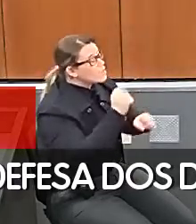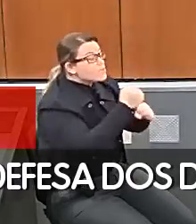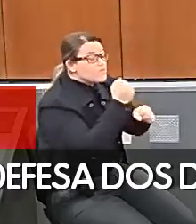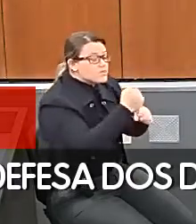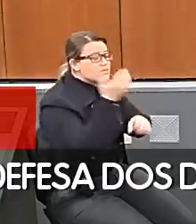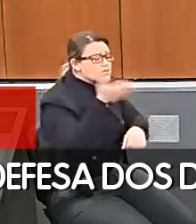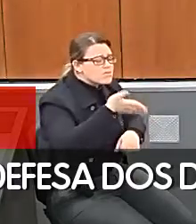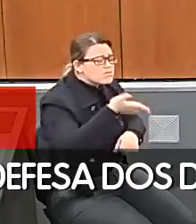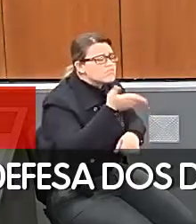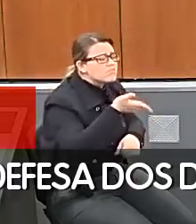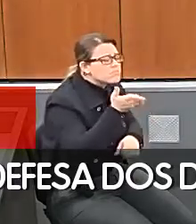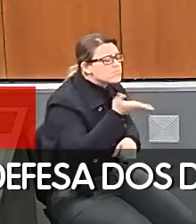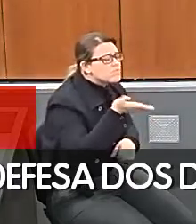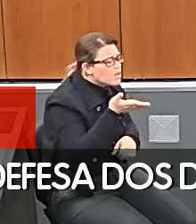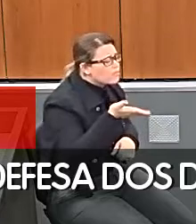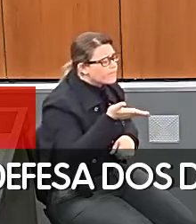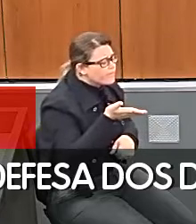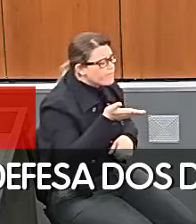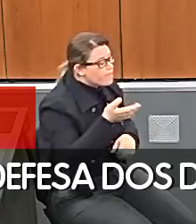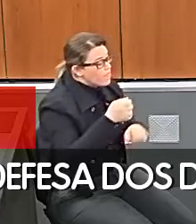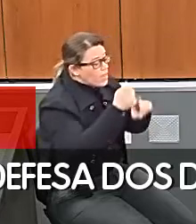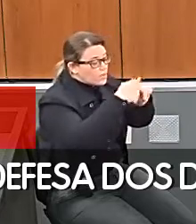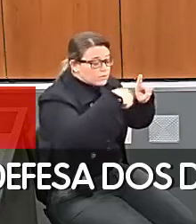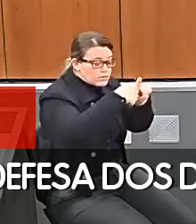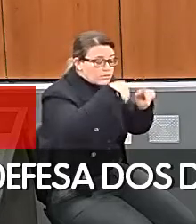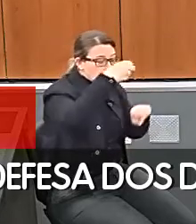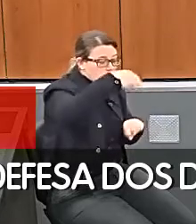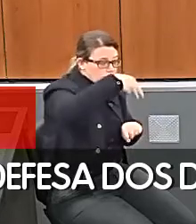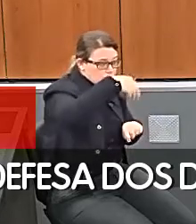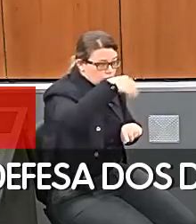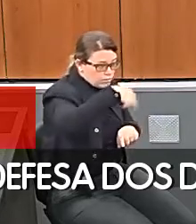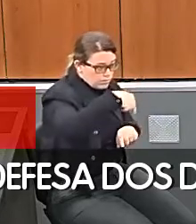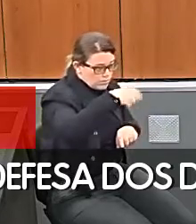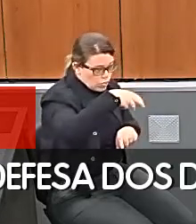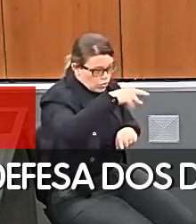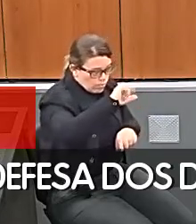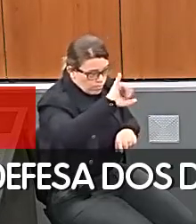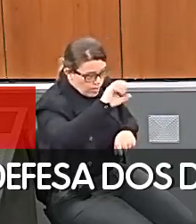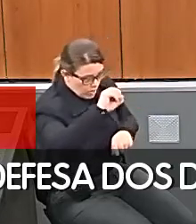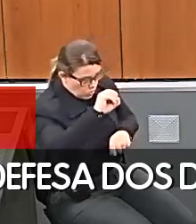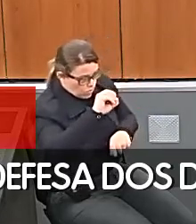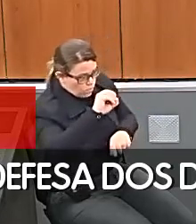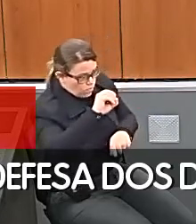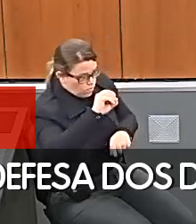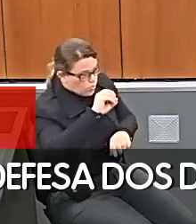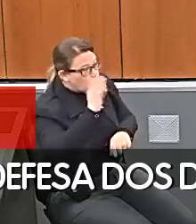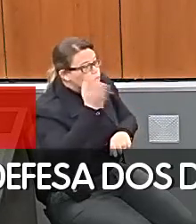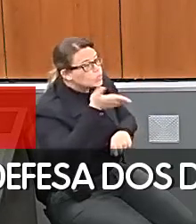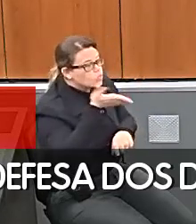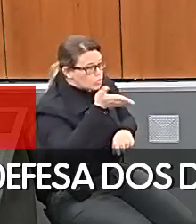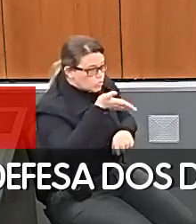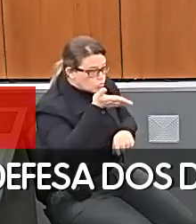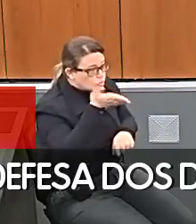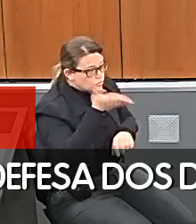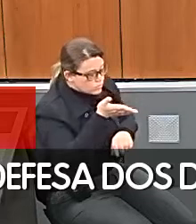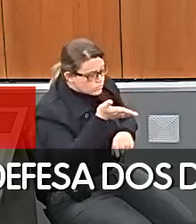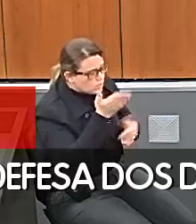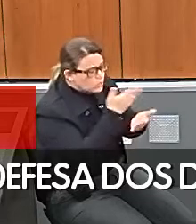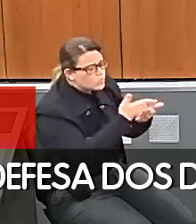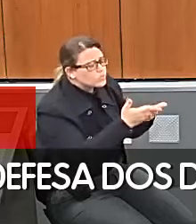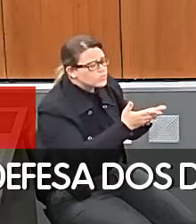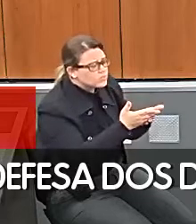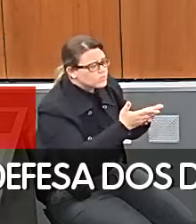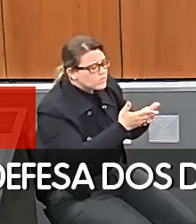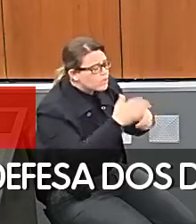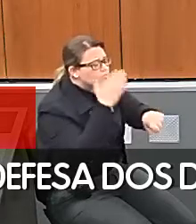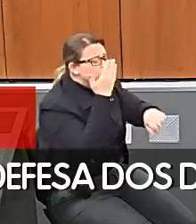ela funcionaria, que este mês ela começa a funcionar. Então, nós estamos aguardando. Aí, como que vai ser isso? Eles vão dar uma